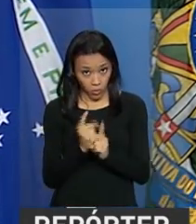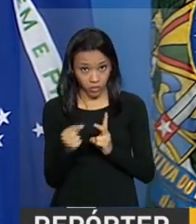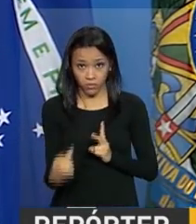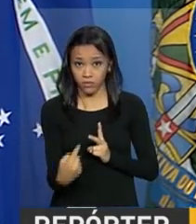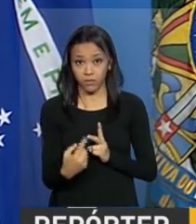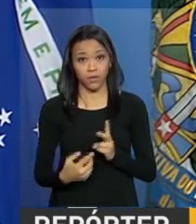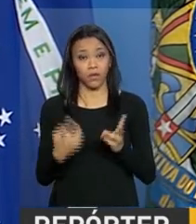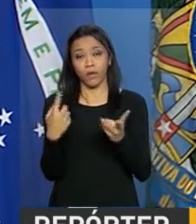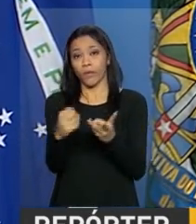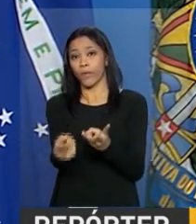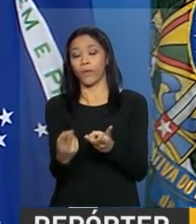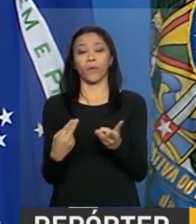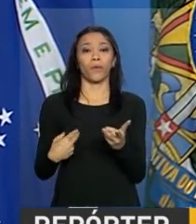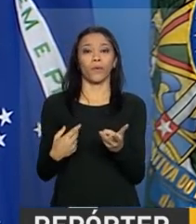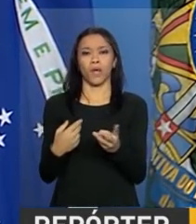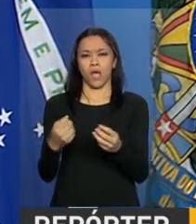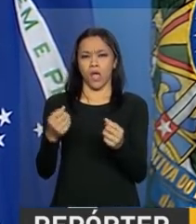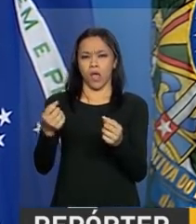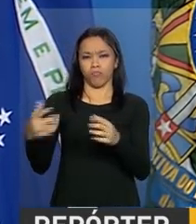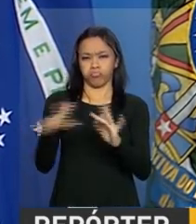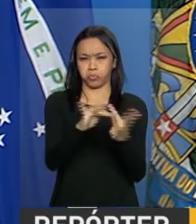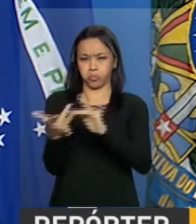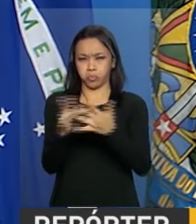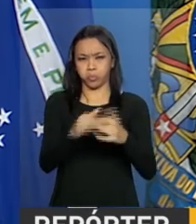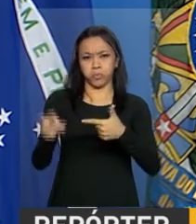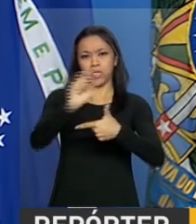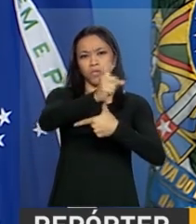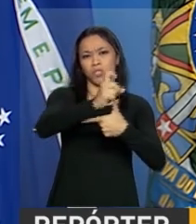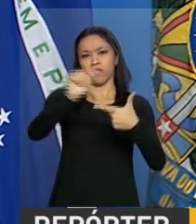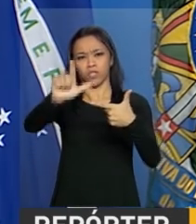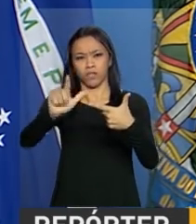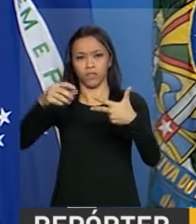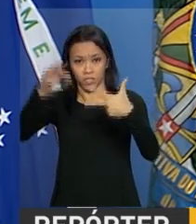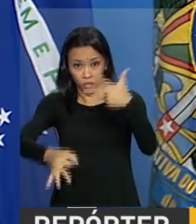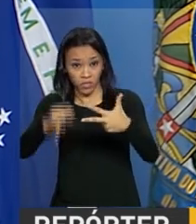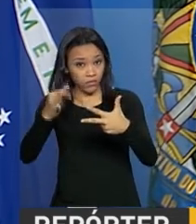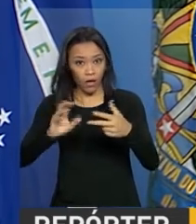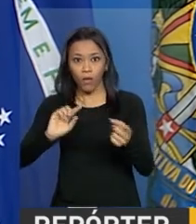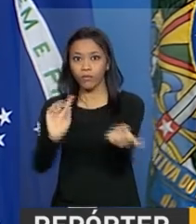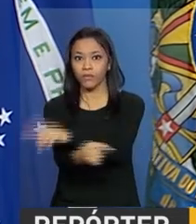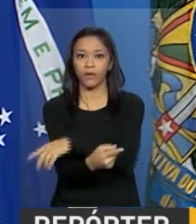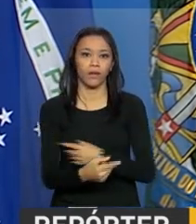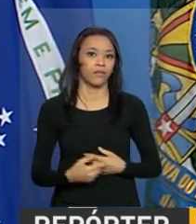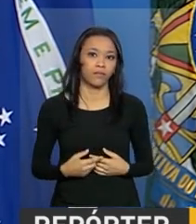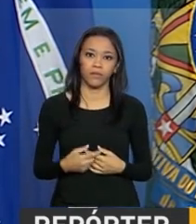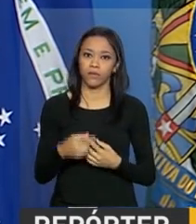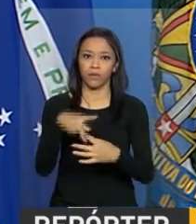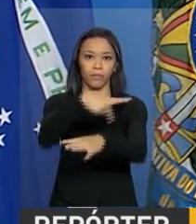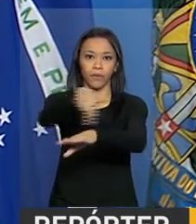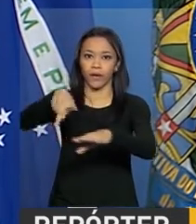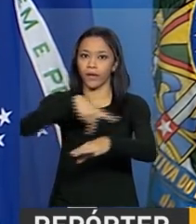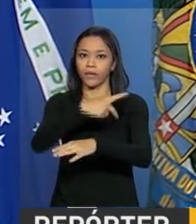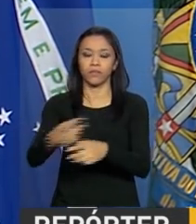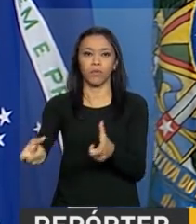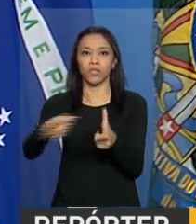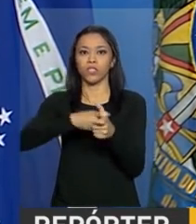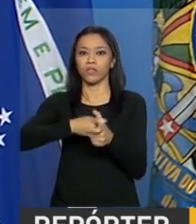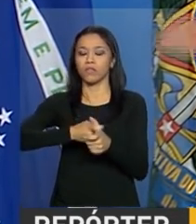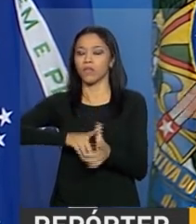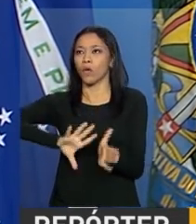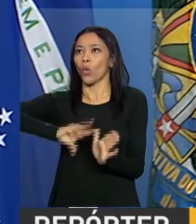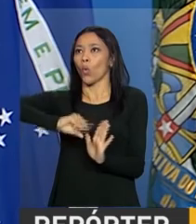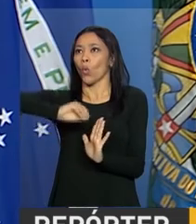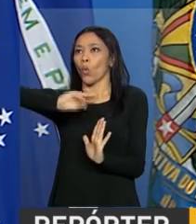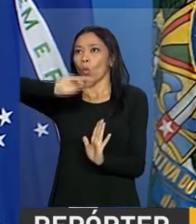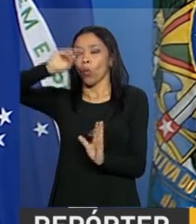país com Harmonia entre executivo legislativo e judiciário ao contrário nós estamos encontrando um país com déficit extraordinário com